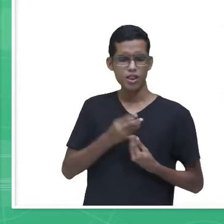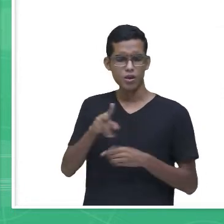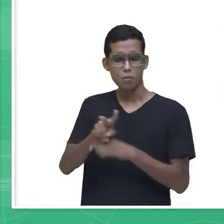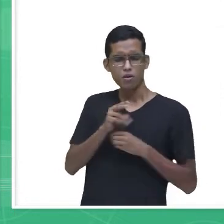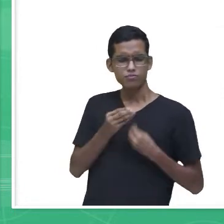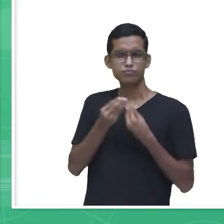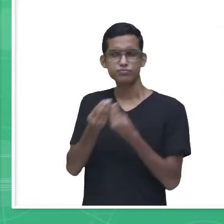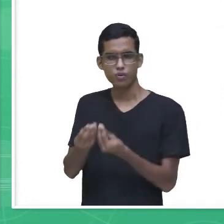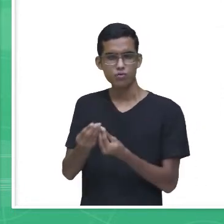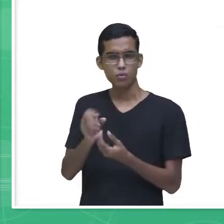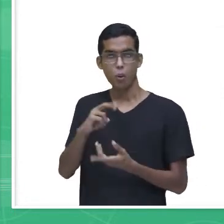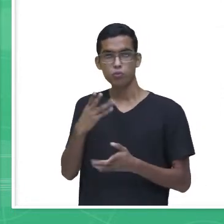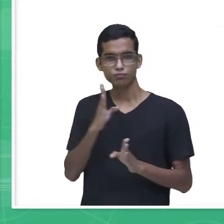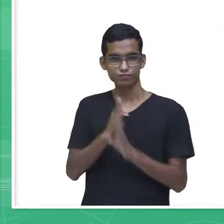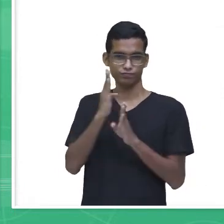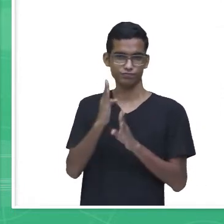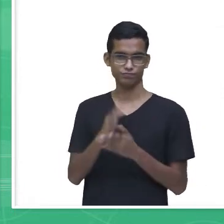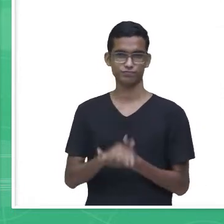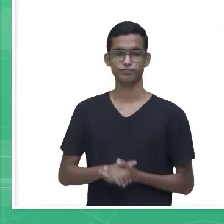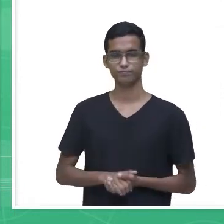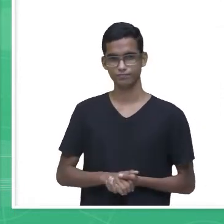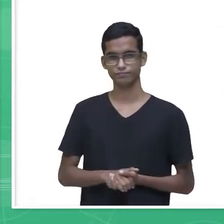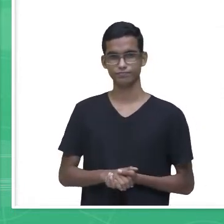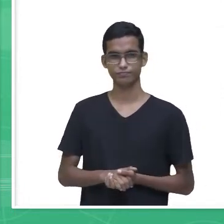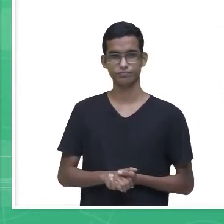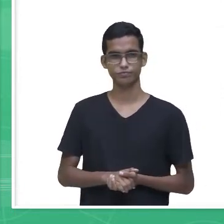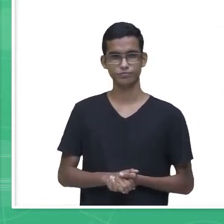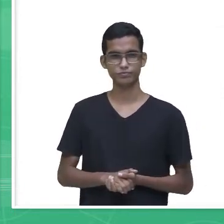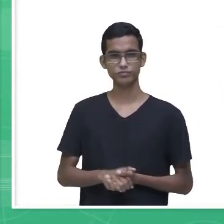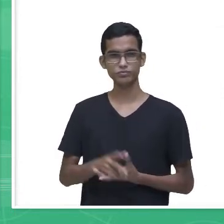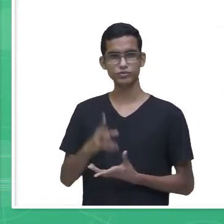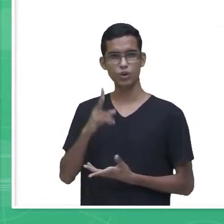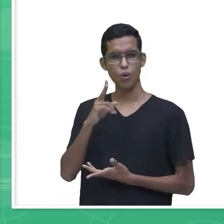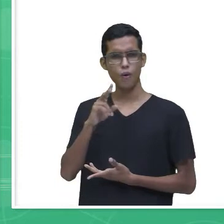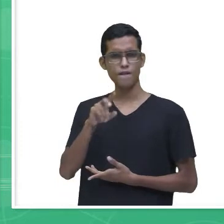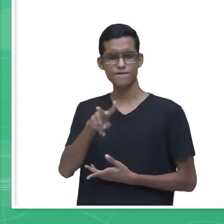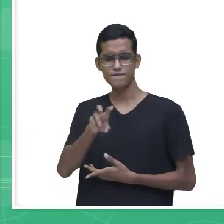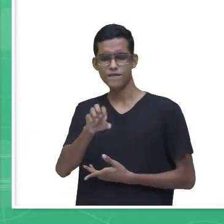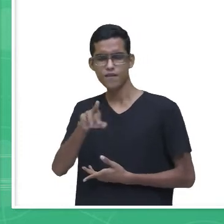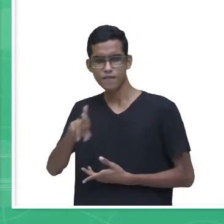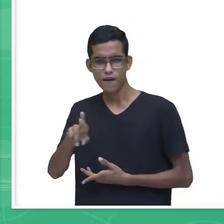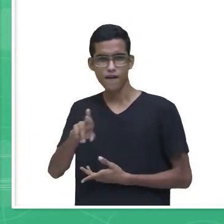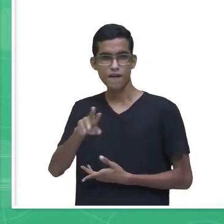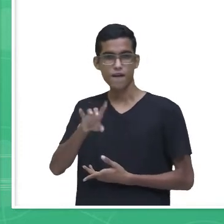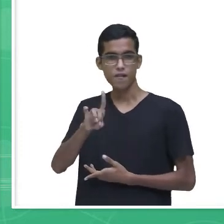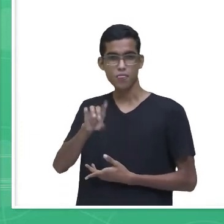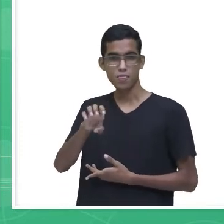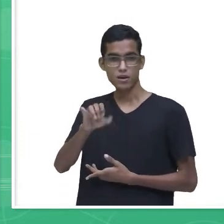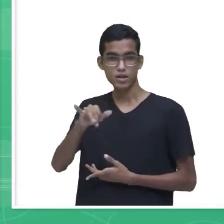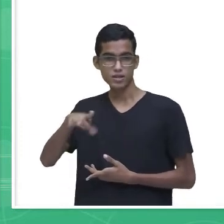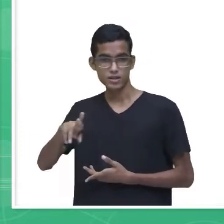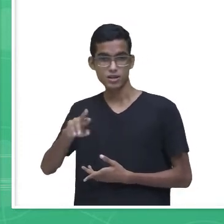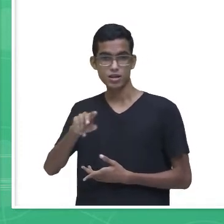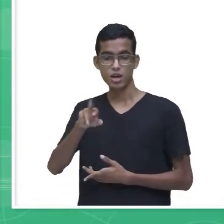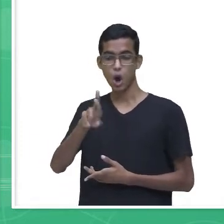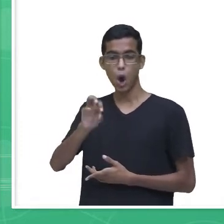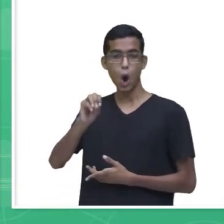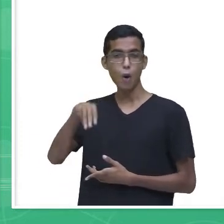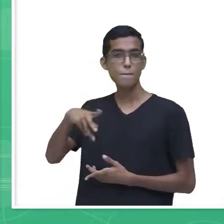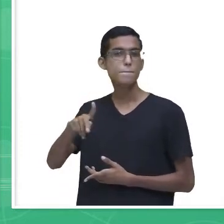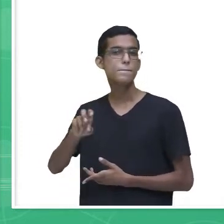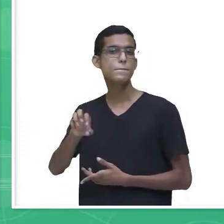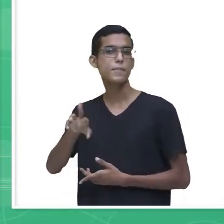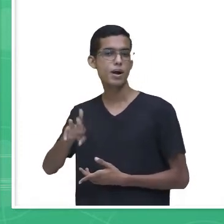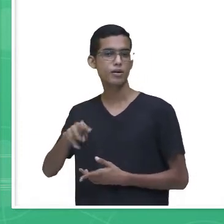Já os verbos ver, decir e romper têm seus particípios ali nas